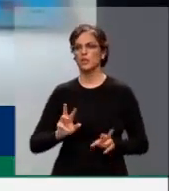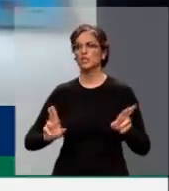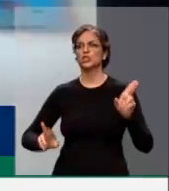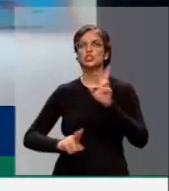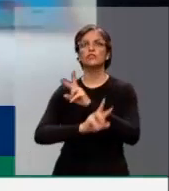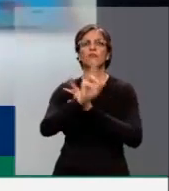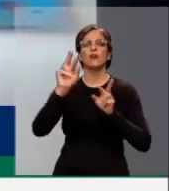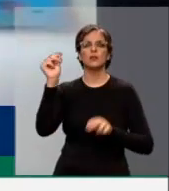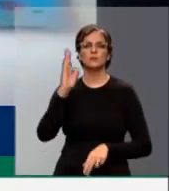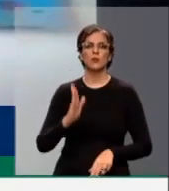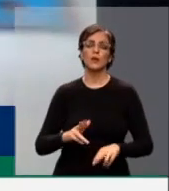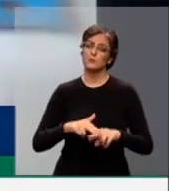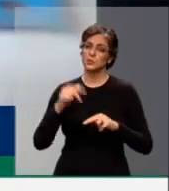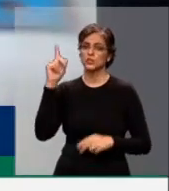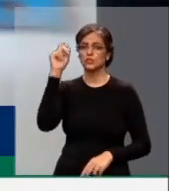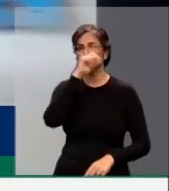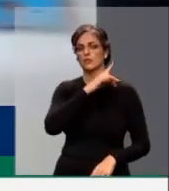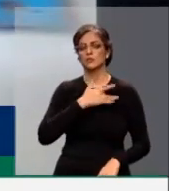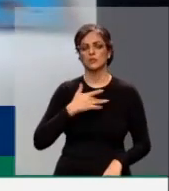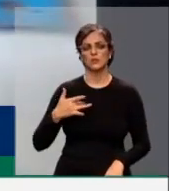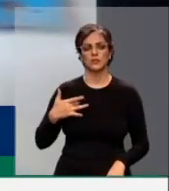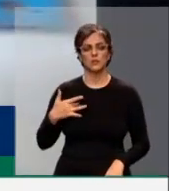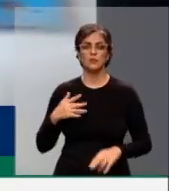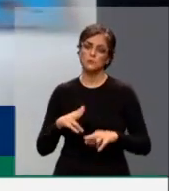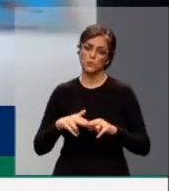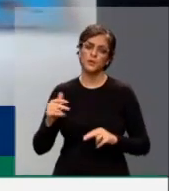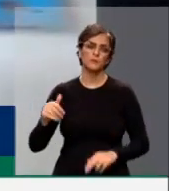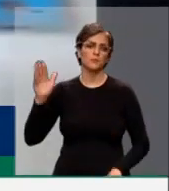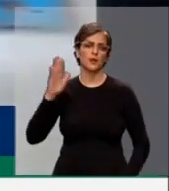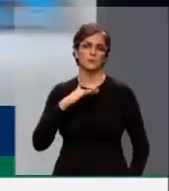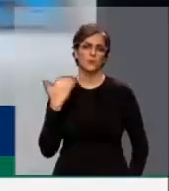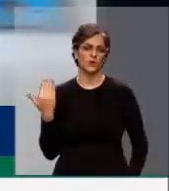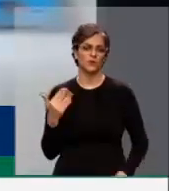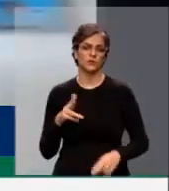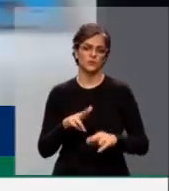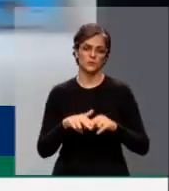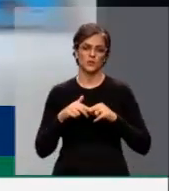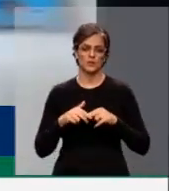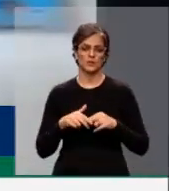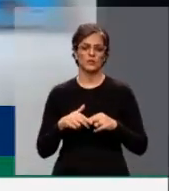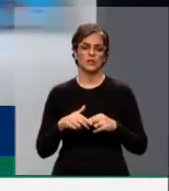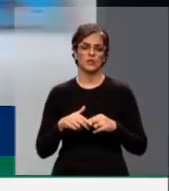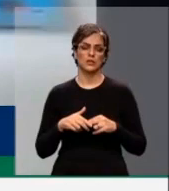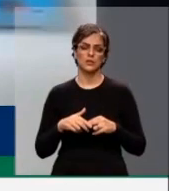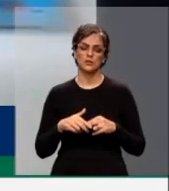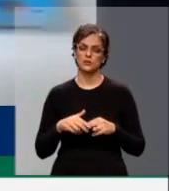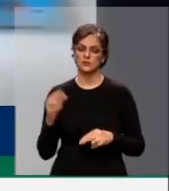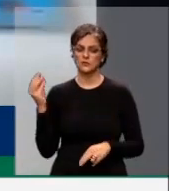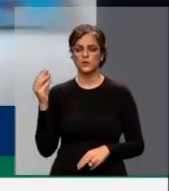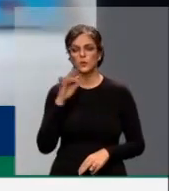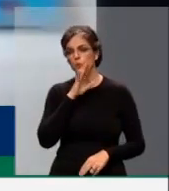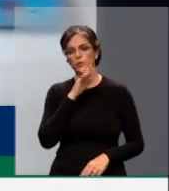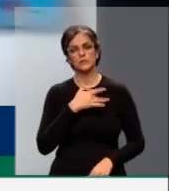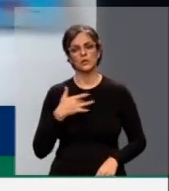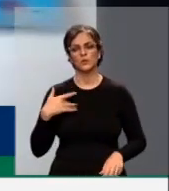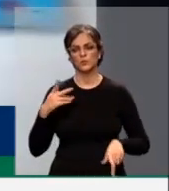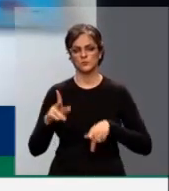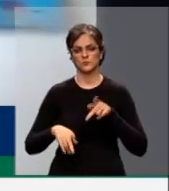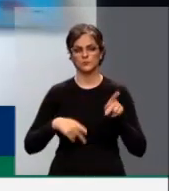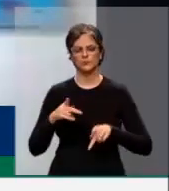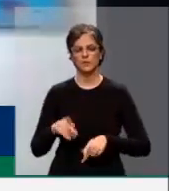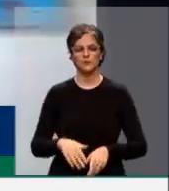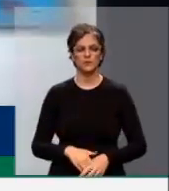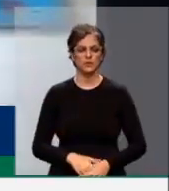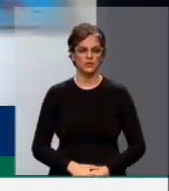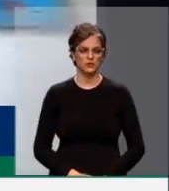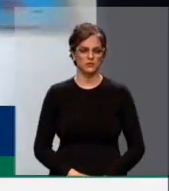dificultado muito a vida da saúde. Consequentemente, mais mortes, consequentemente, né, menos saúde para a população. E neste contexto